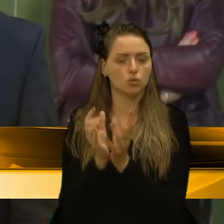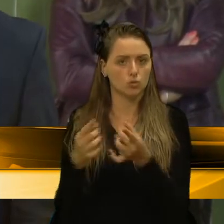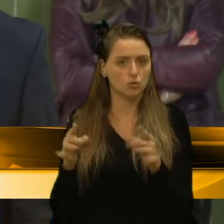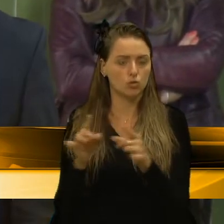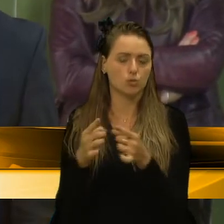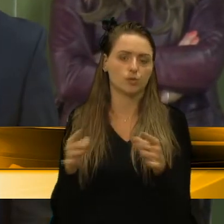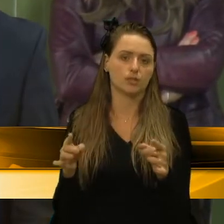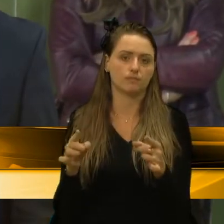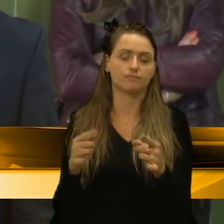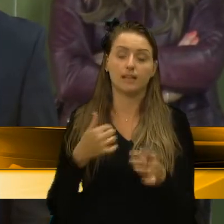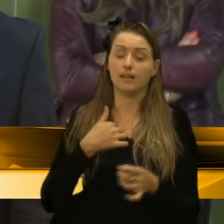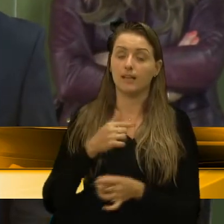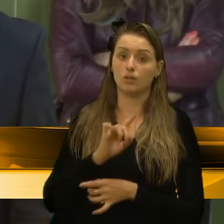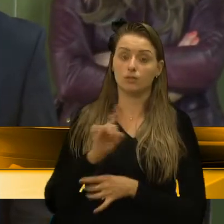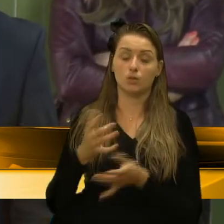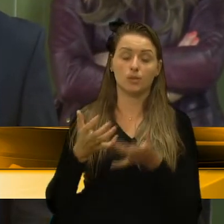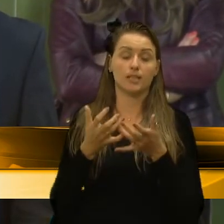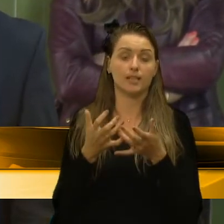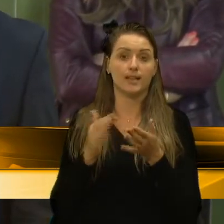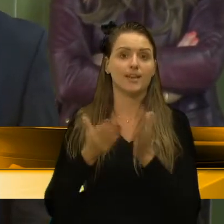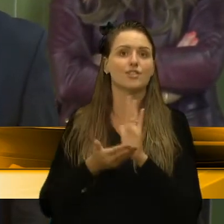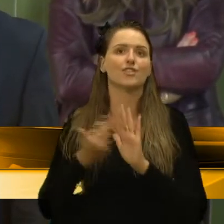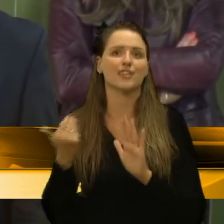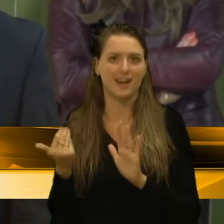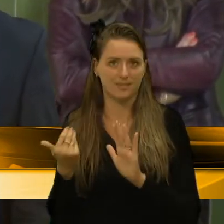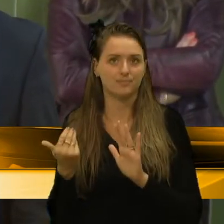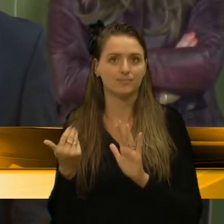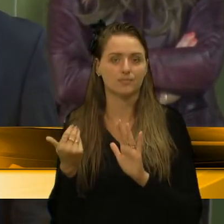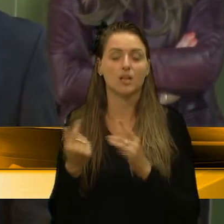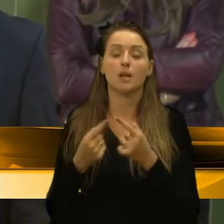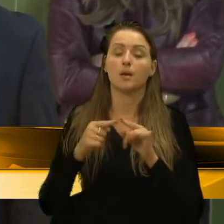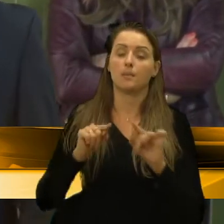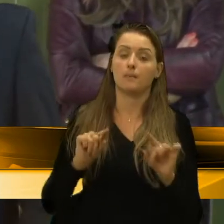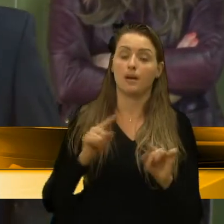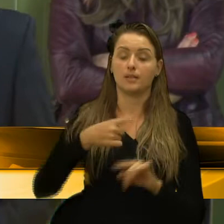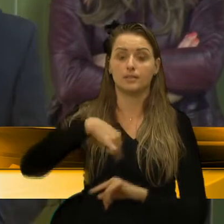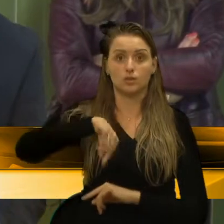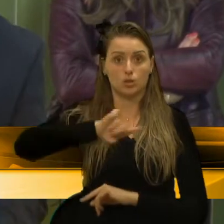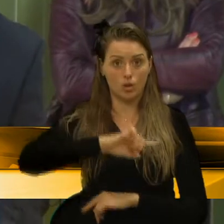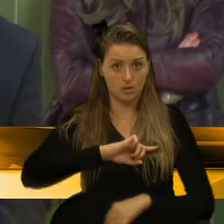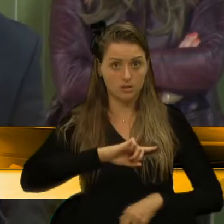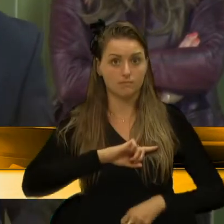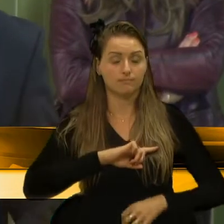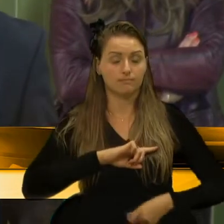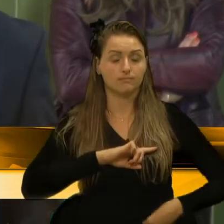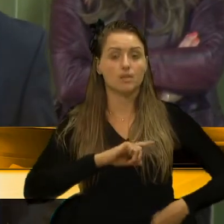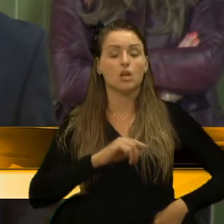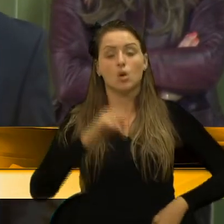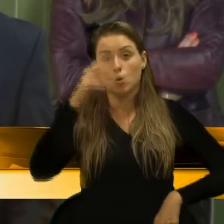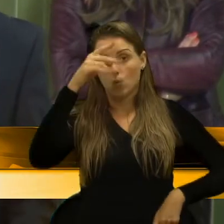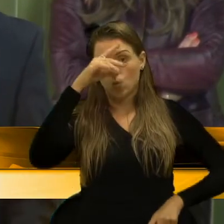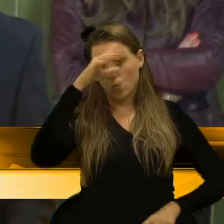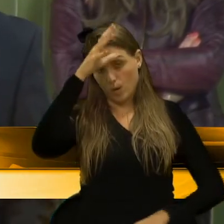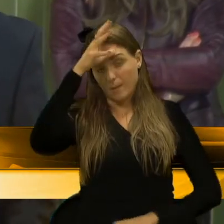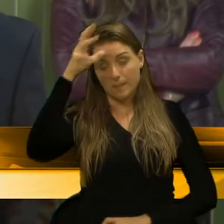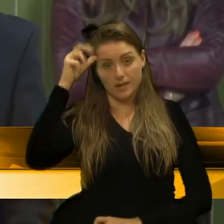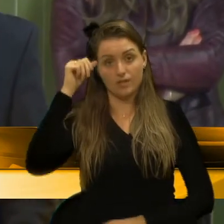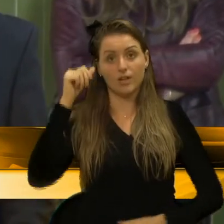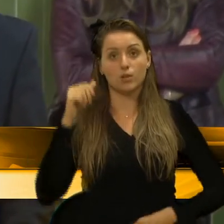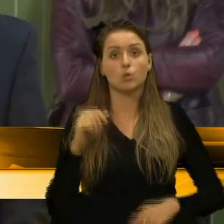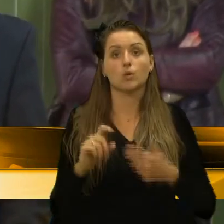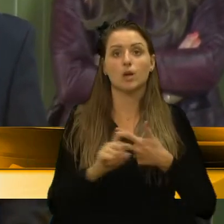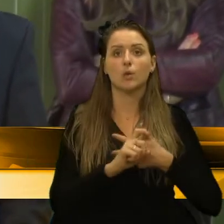não querendo inviabilizá-la. Mas nós, o Poder Executivo,